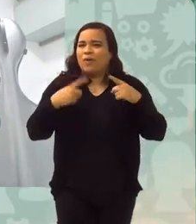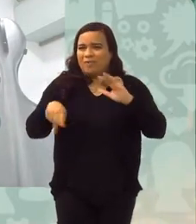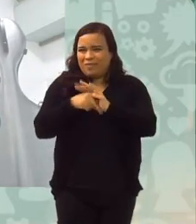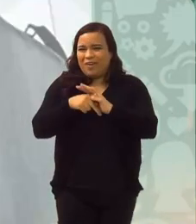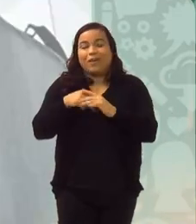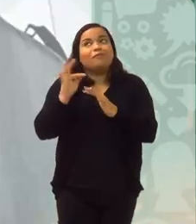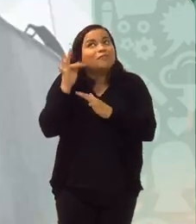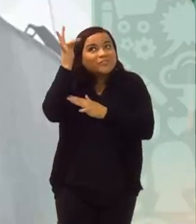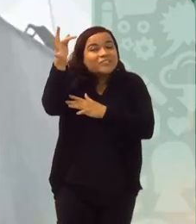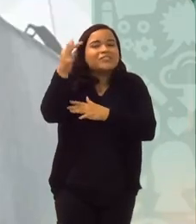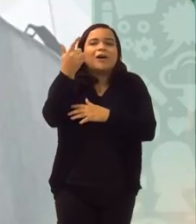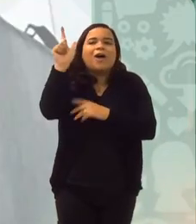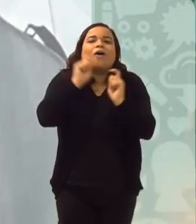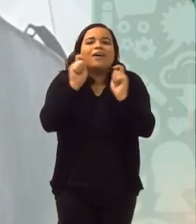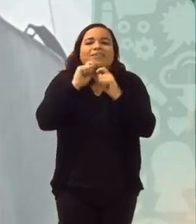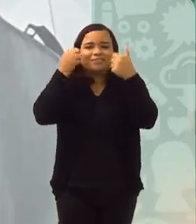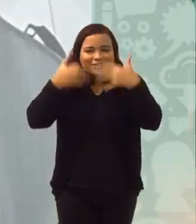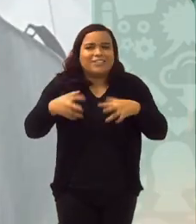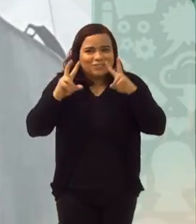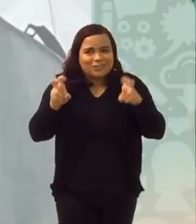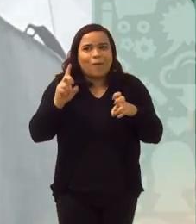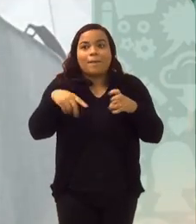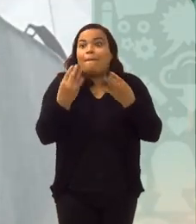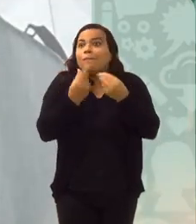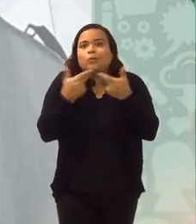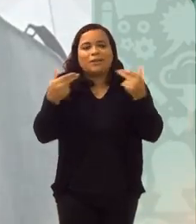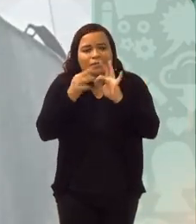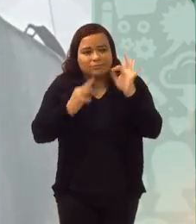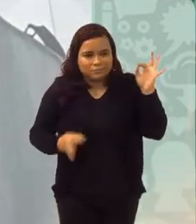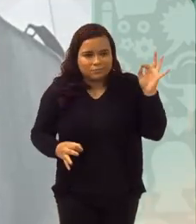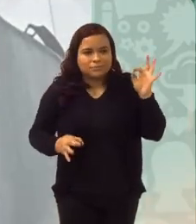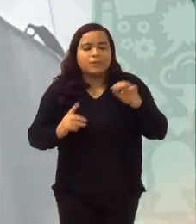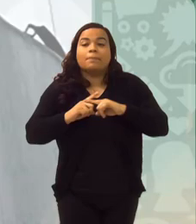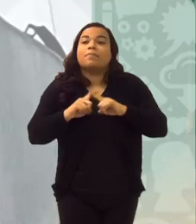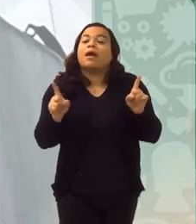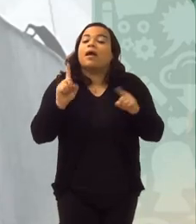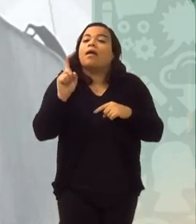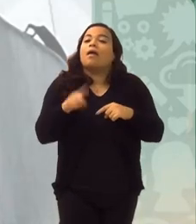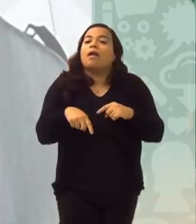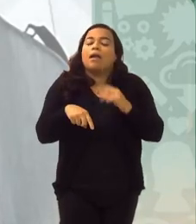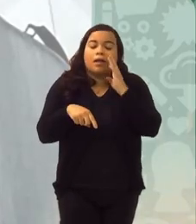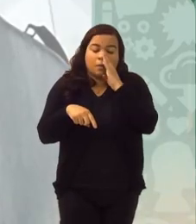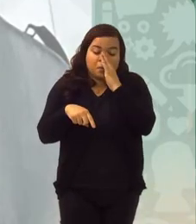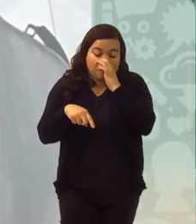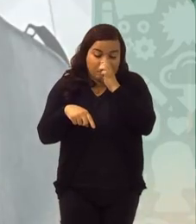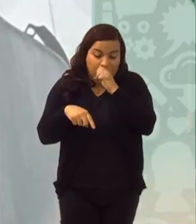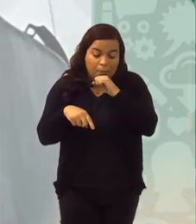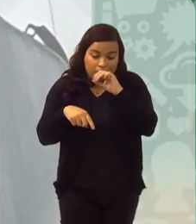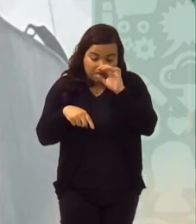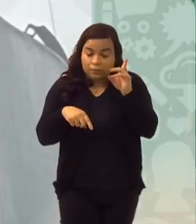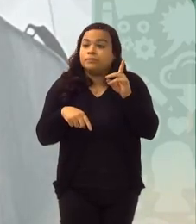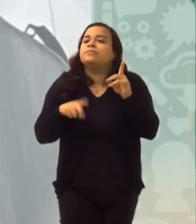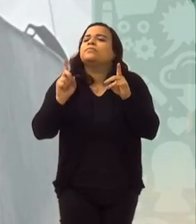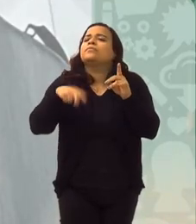som. Um dia, quando a gente tiver uma outra entrevista, eu falo sobre ele, que é muita coisa, mas ele